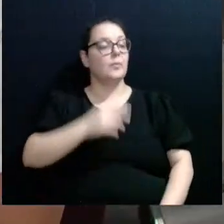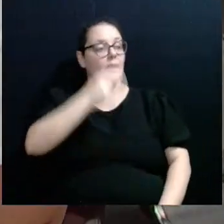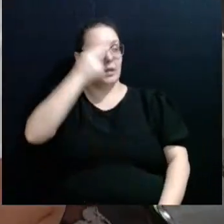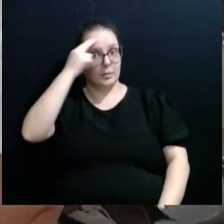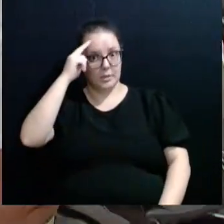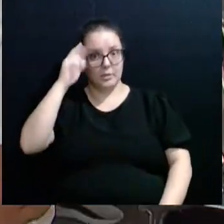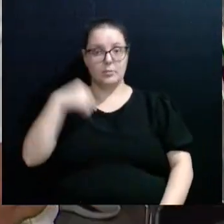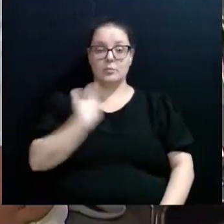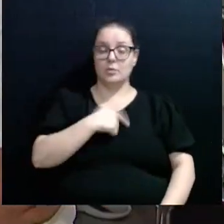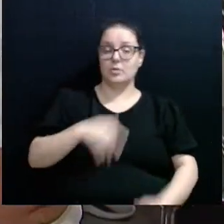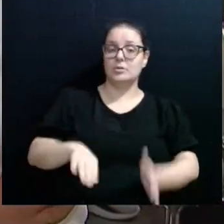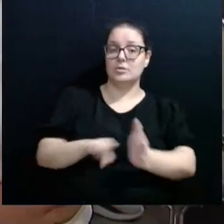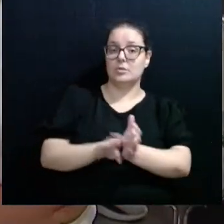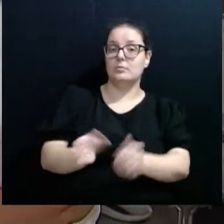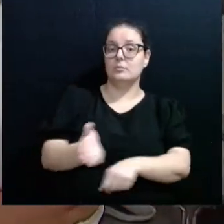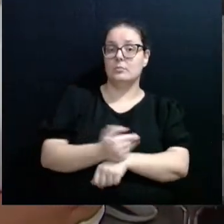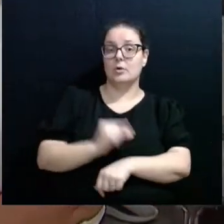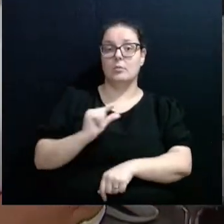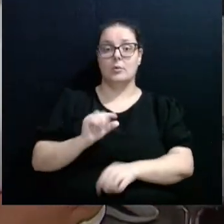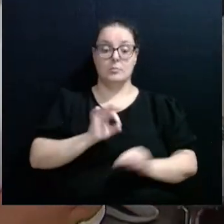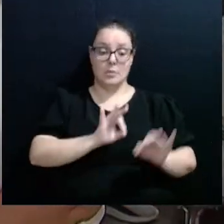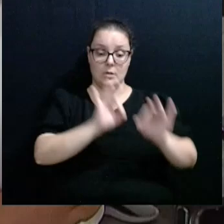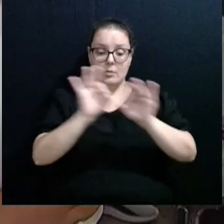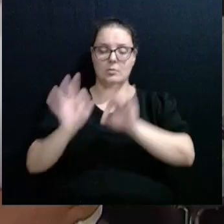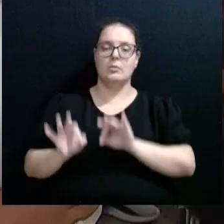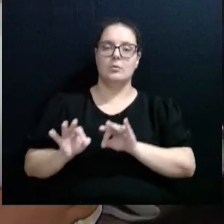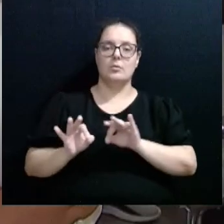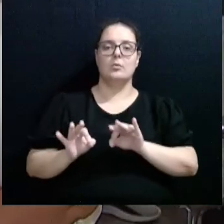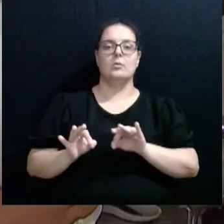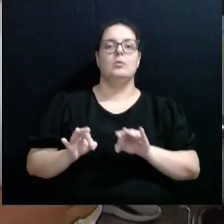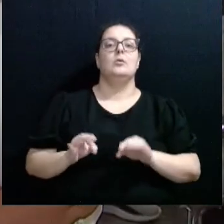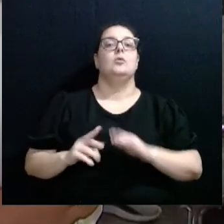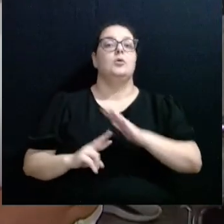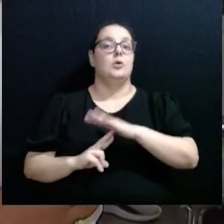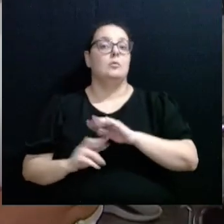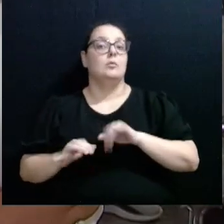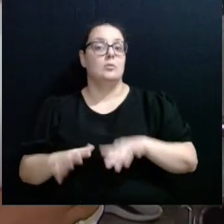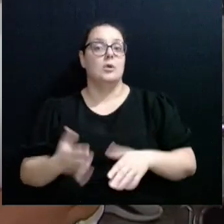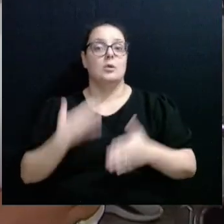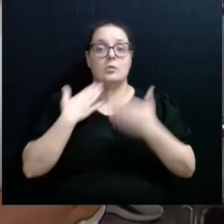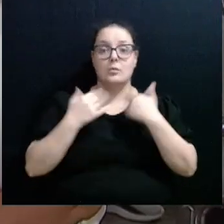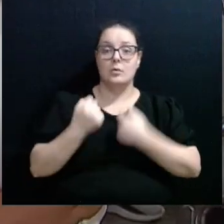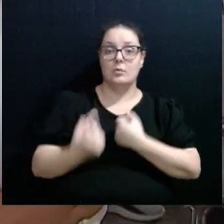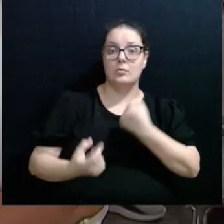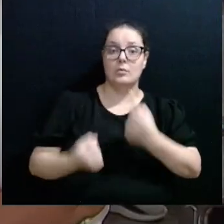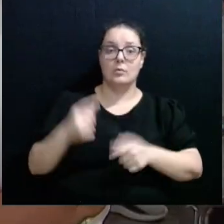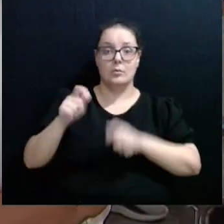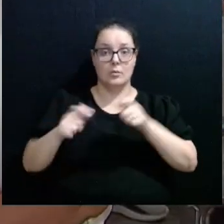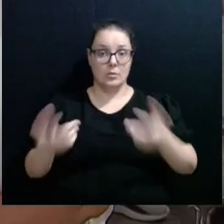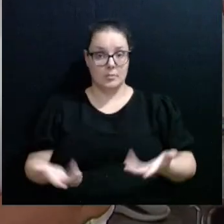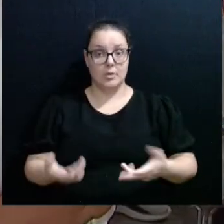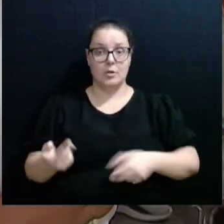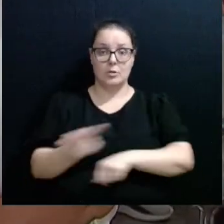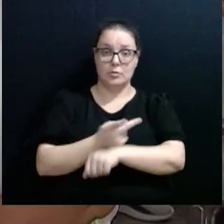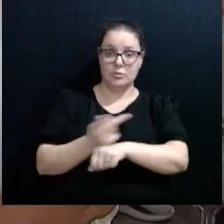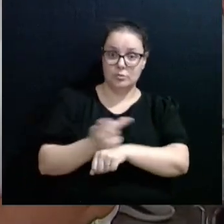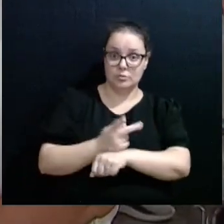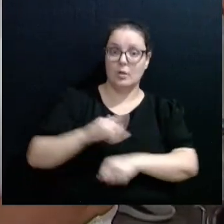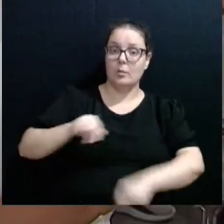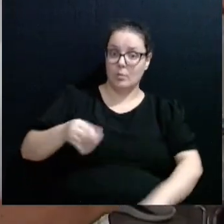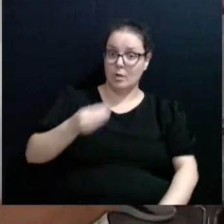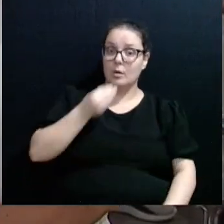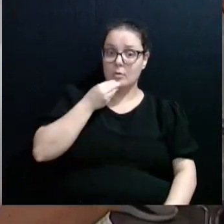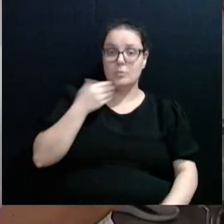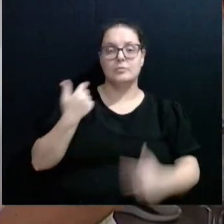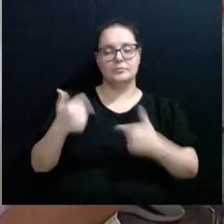mais cedo, né, para acompanhar um pouco, né, sobre o feirão, e a gente conversou com umas pessoas que estão procurando uma oportunidade, um emprego